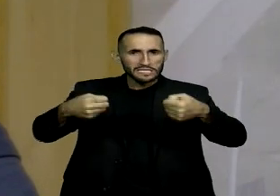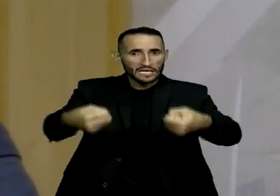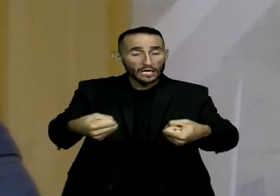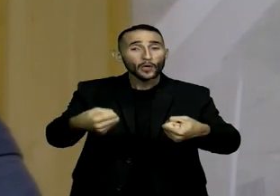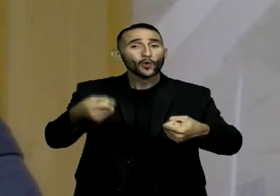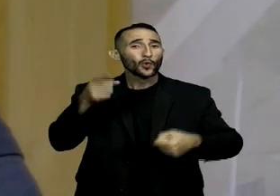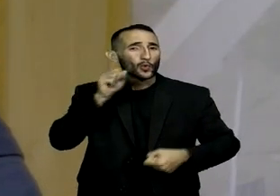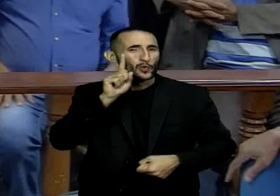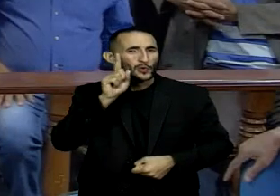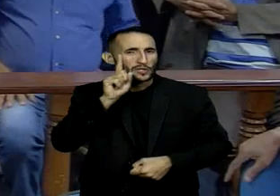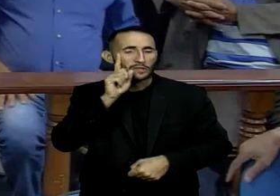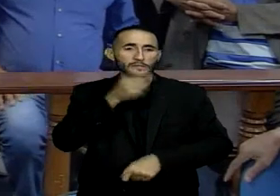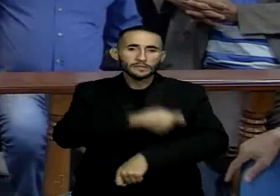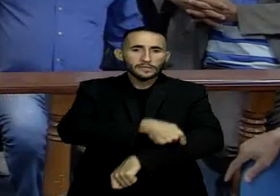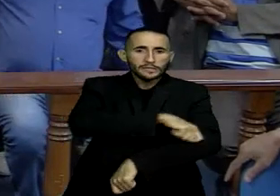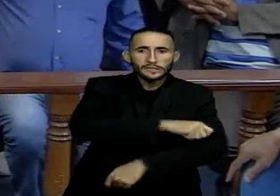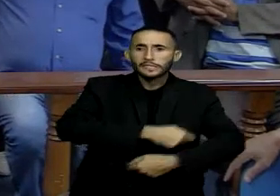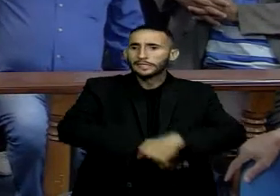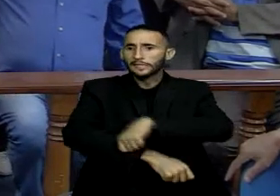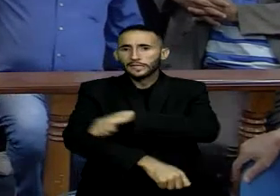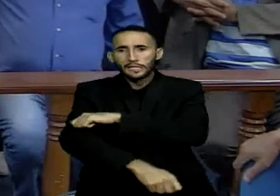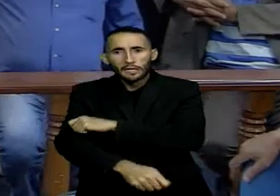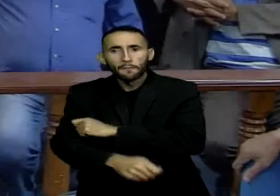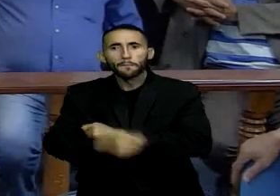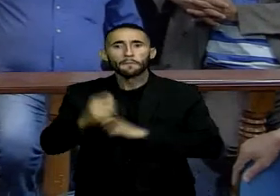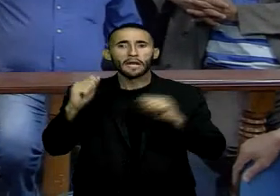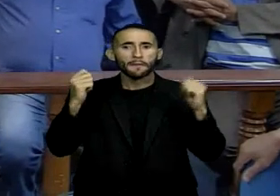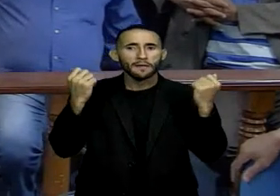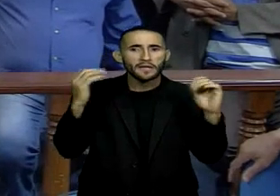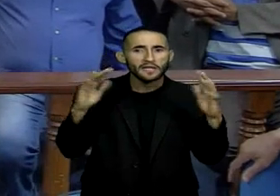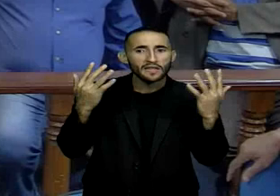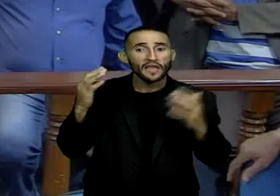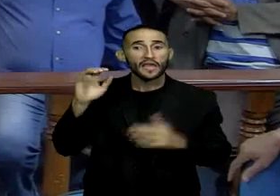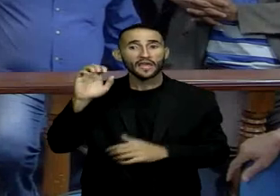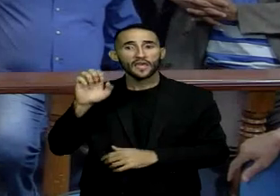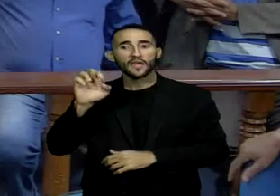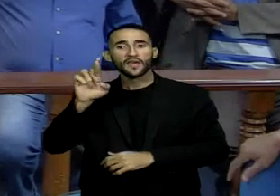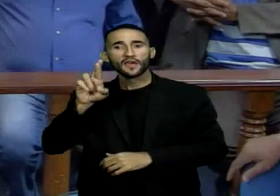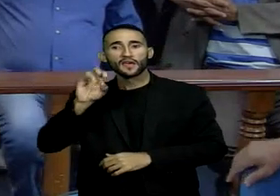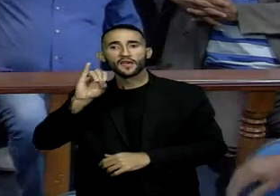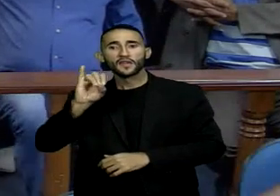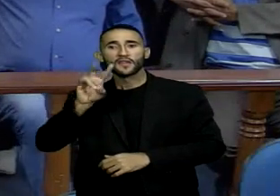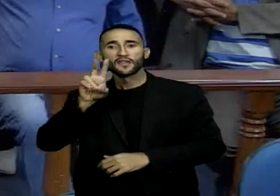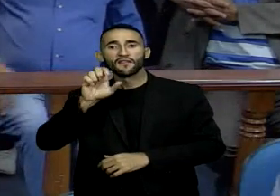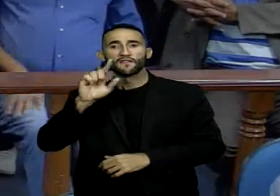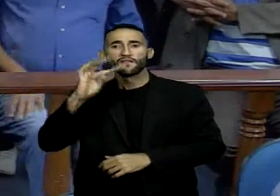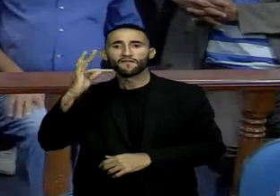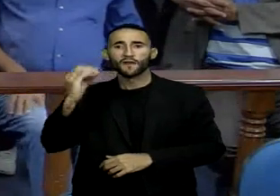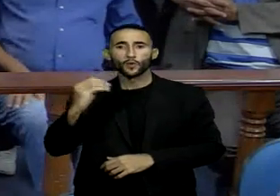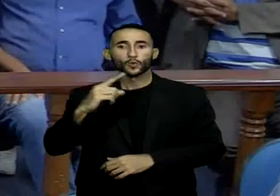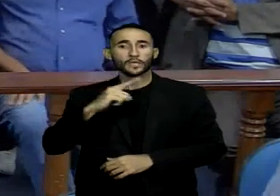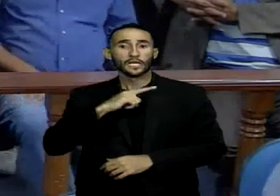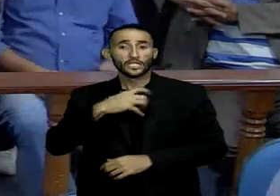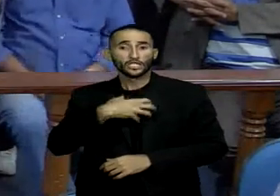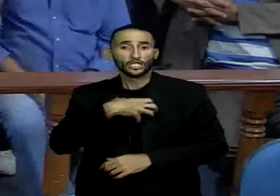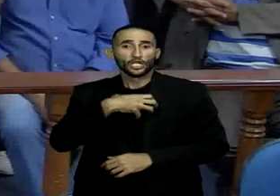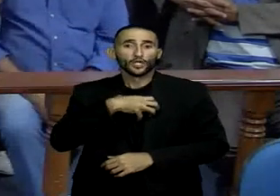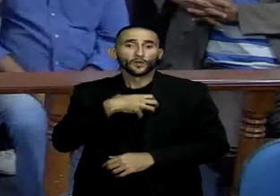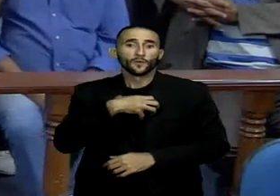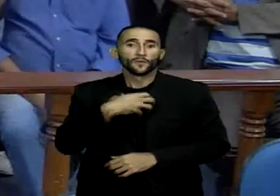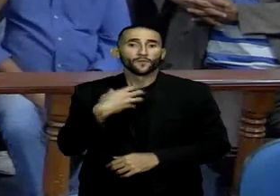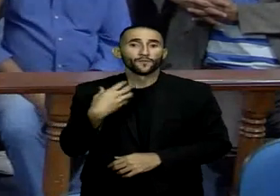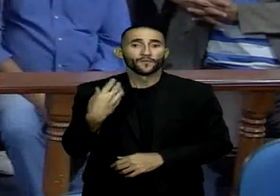dias para deixar a nossa cidade bonita. E o Elivelto, ele tem um jeito, vereadora